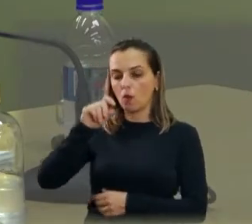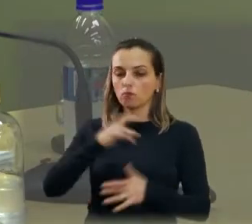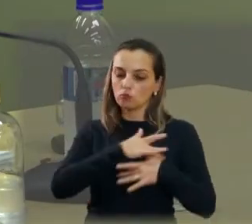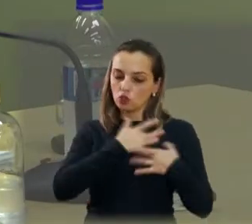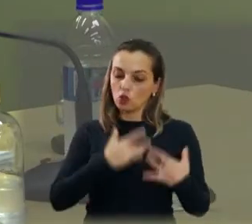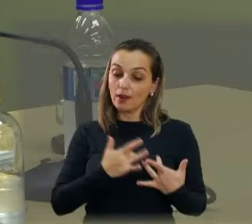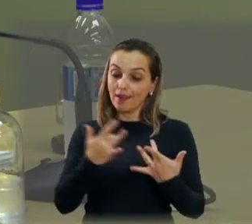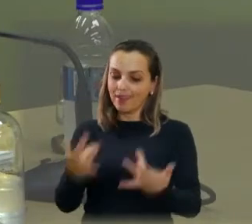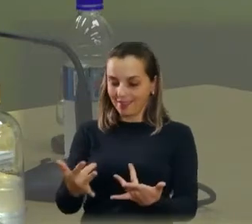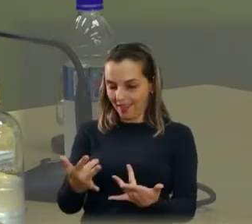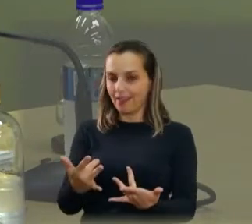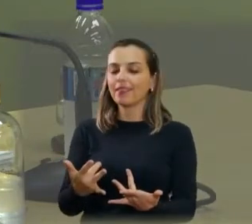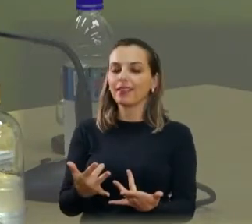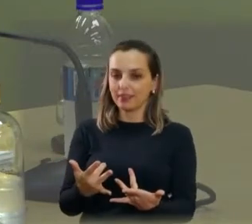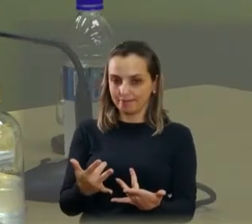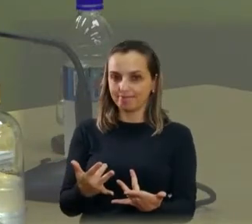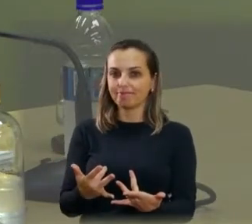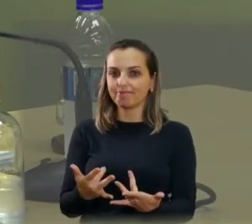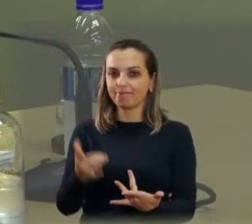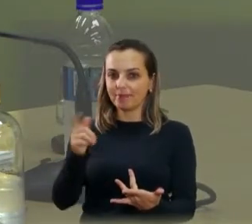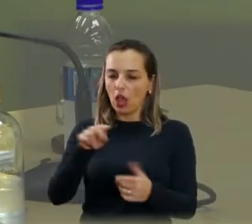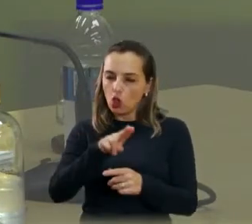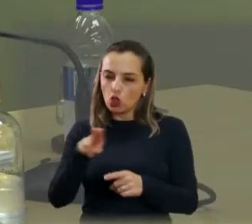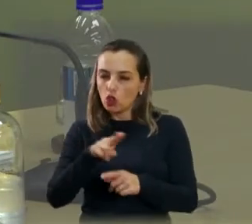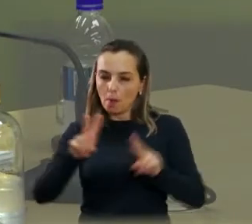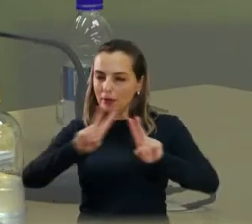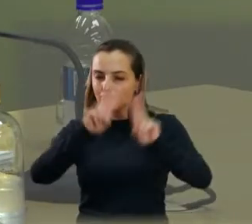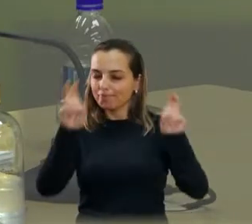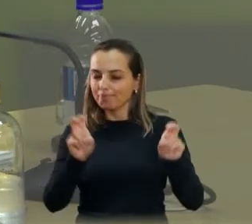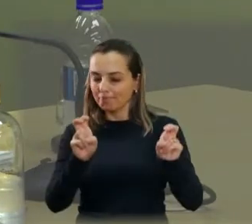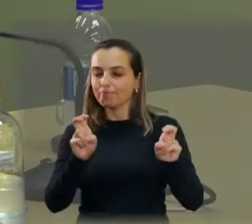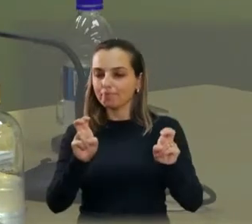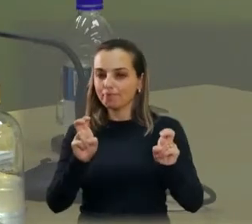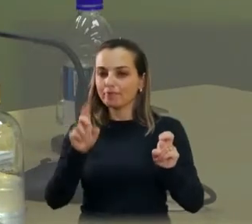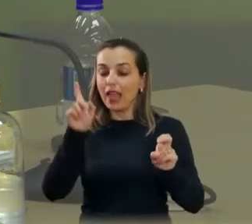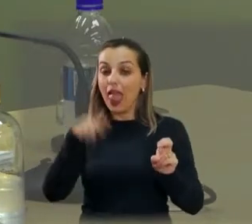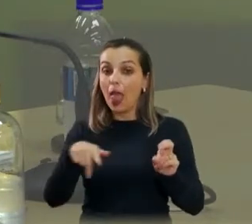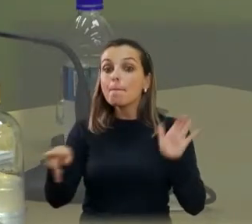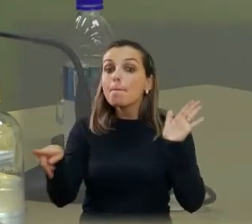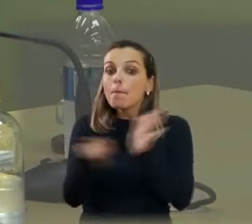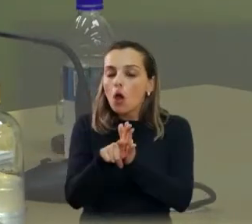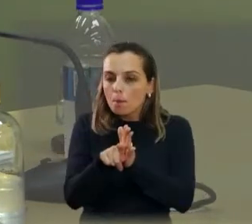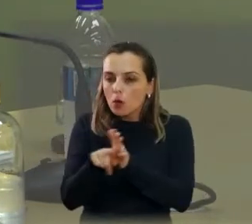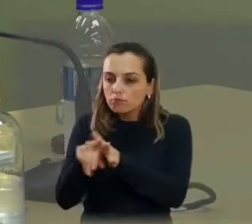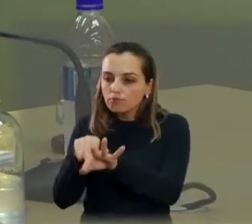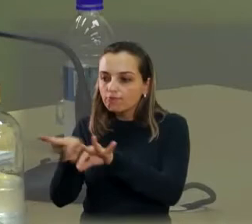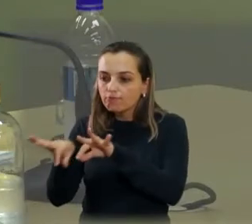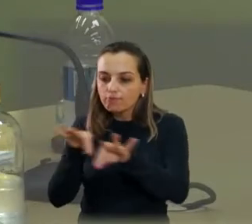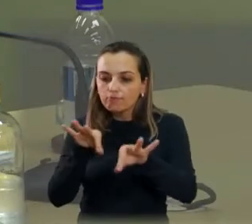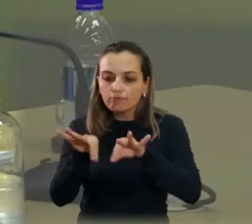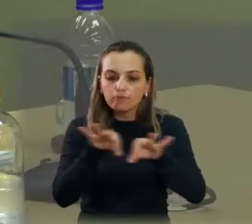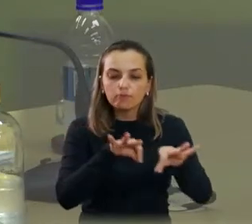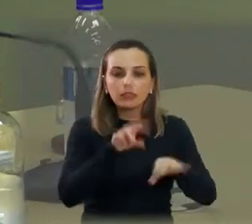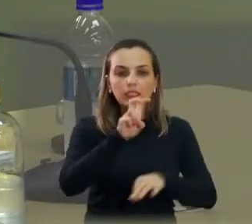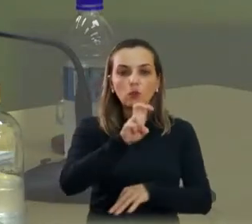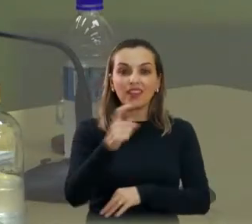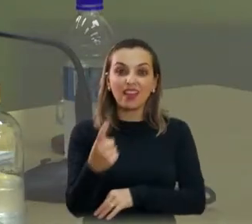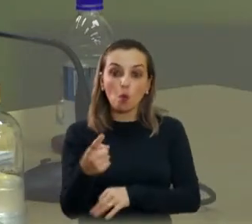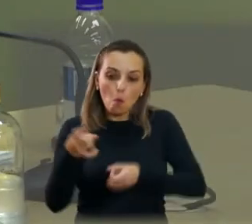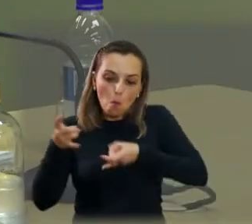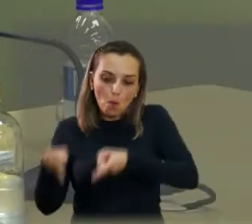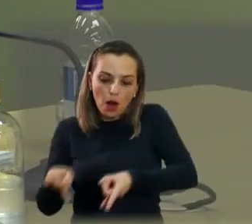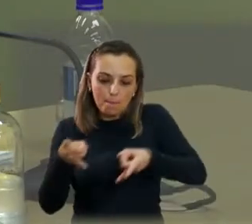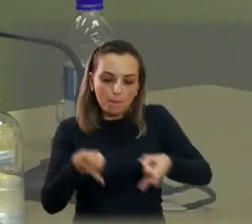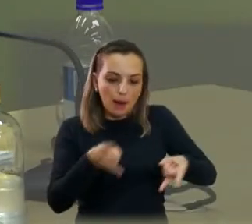hospital de campanha, como a gente fala no dia a dia. Ele é um hospital que foi organizado com 51 leitos,